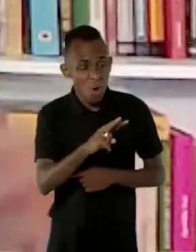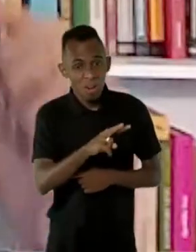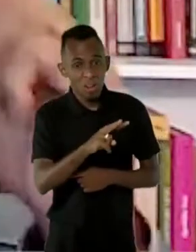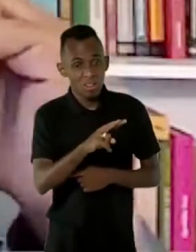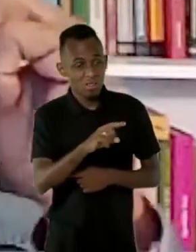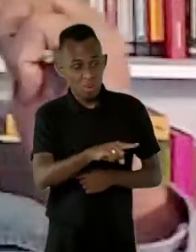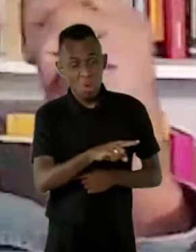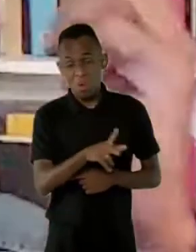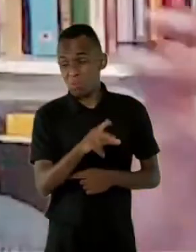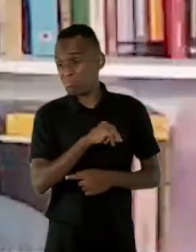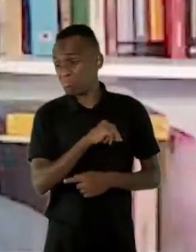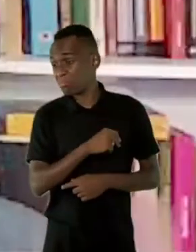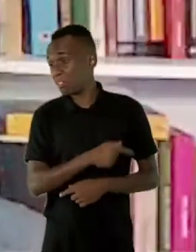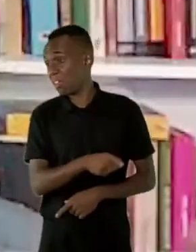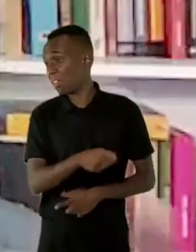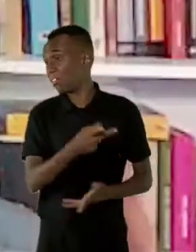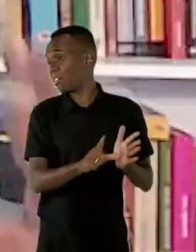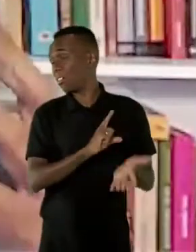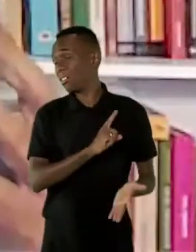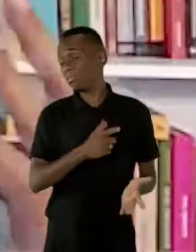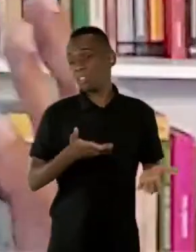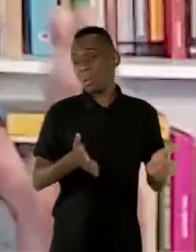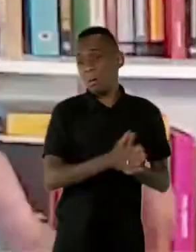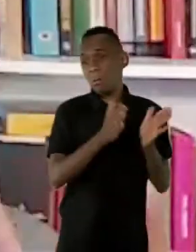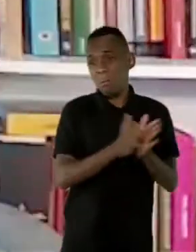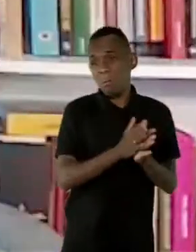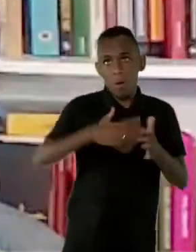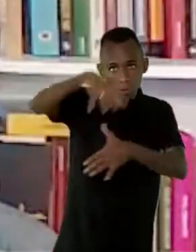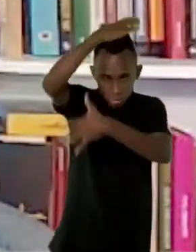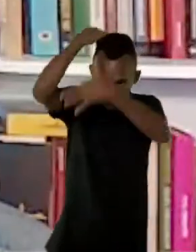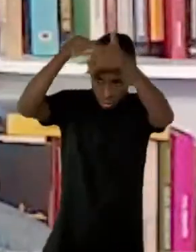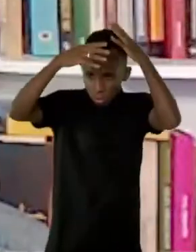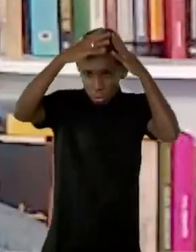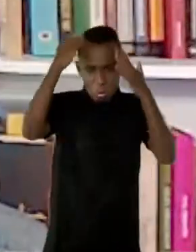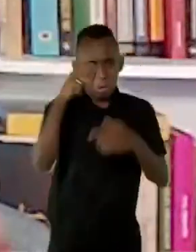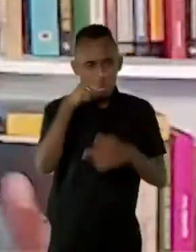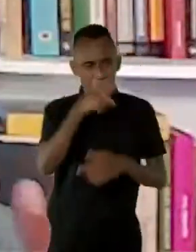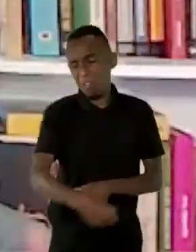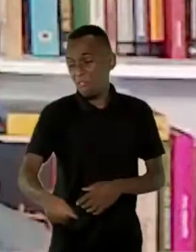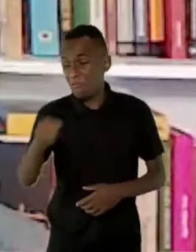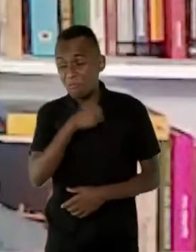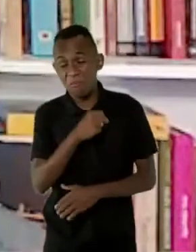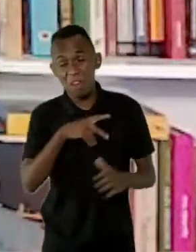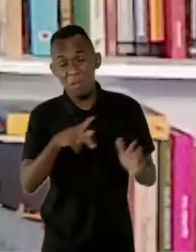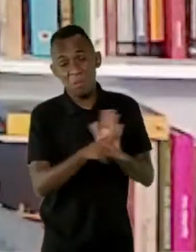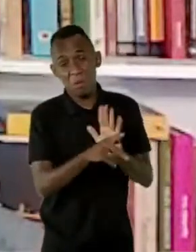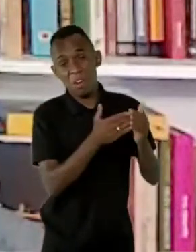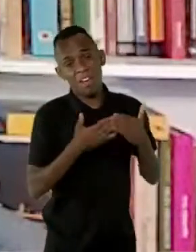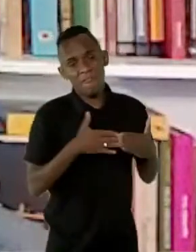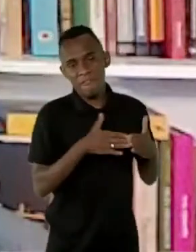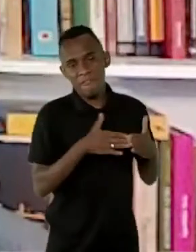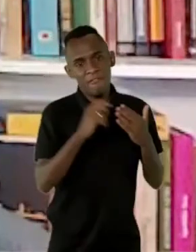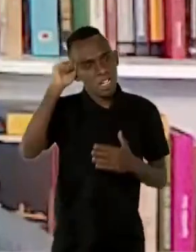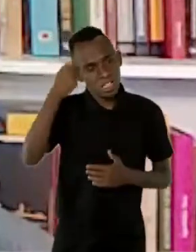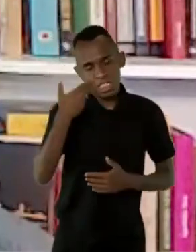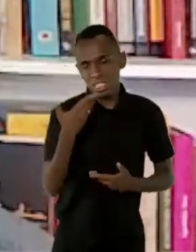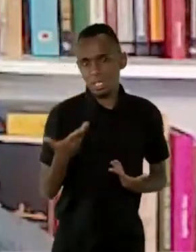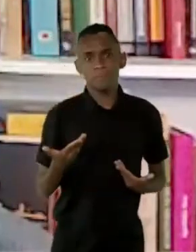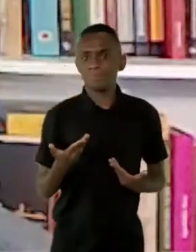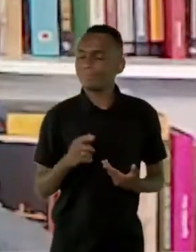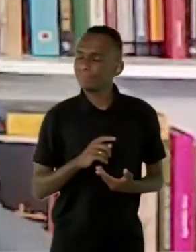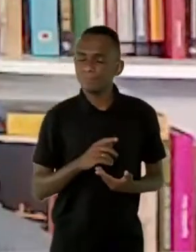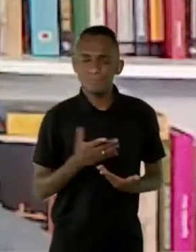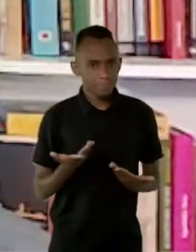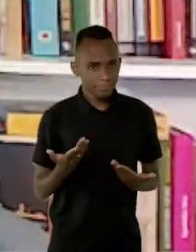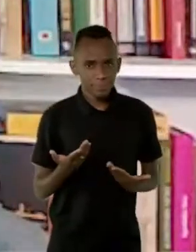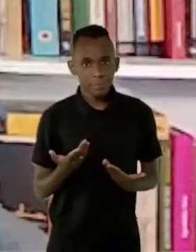né? Aquela imagem de aquele lenço na cabeça, aquela mulher, sabe, envelhecida, aquela mulher da favela. A Carolina